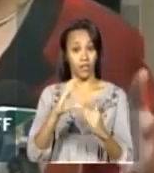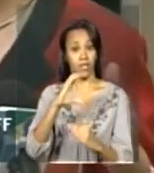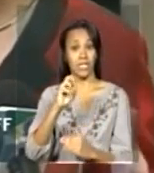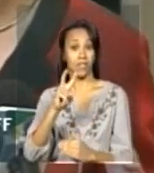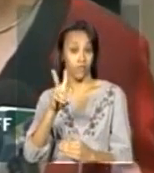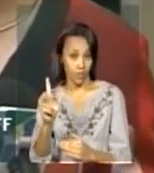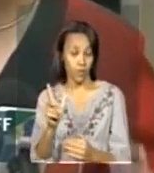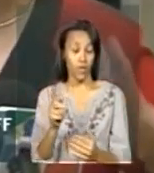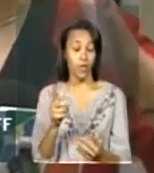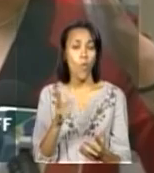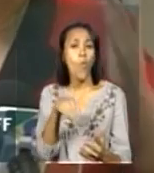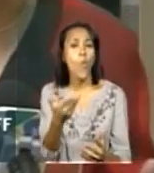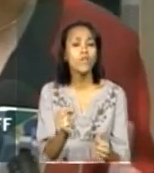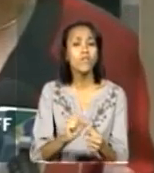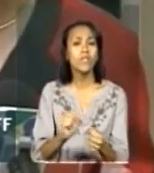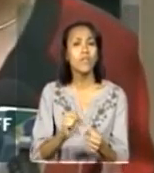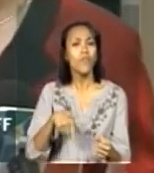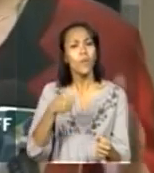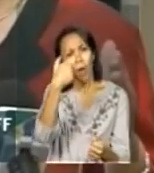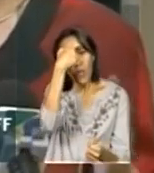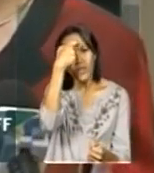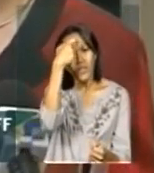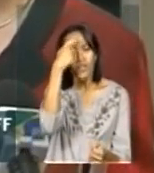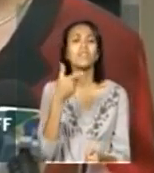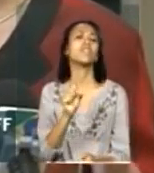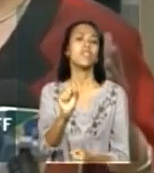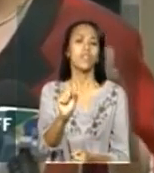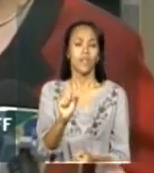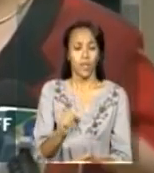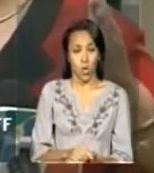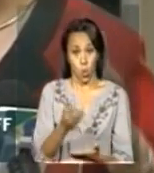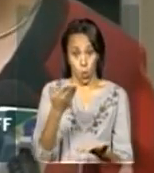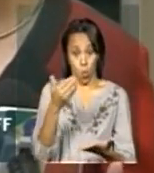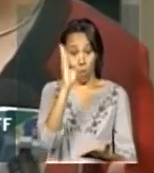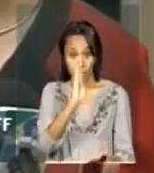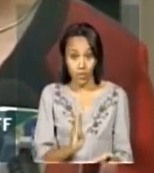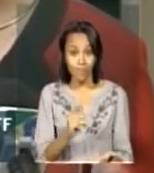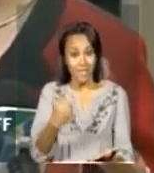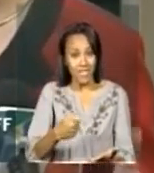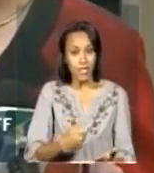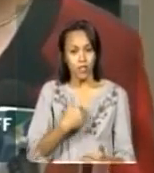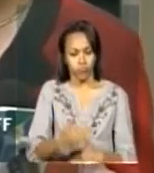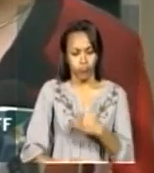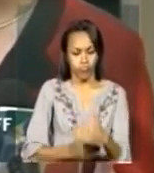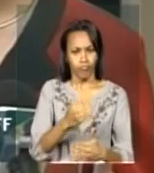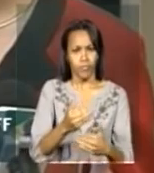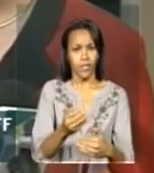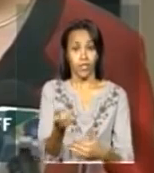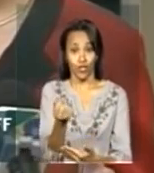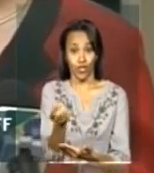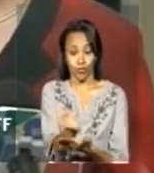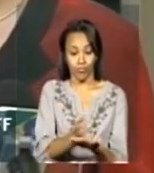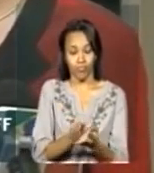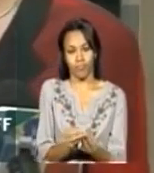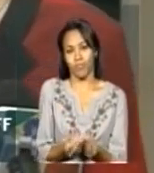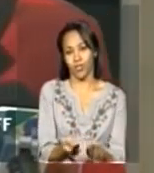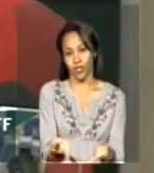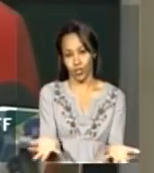quando nós fizemos isso, foi com a consciência de que o país precisava de crescer e distribuir renda e a